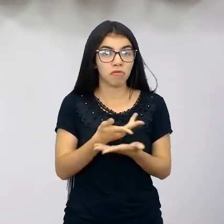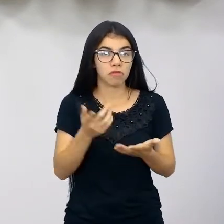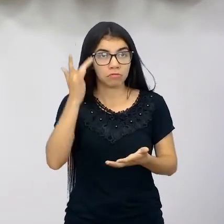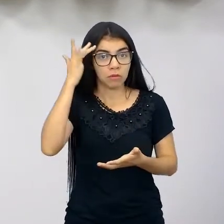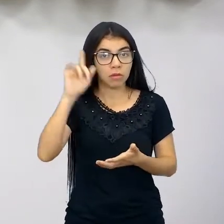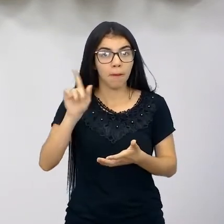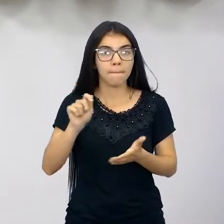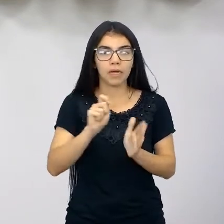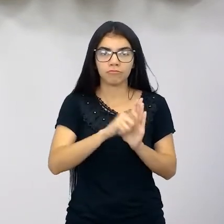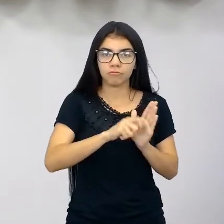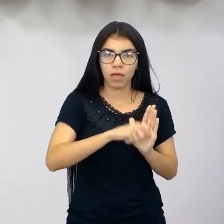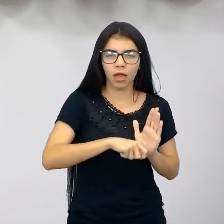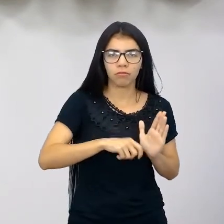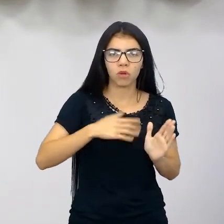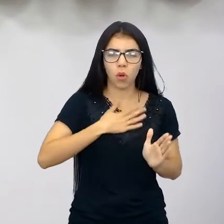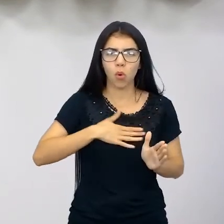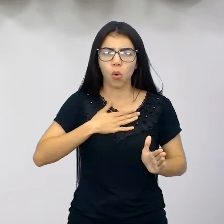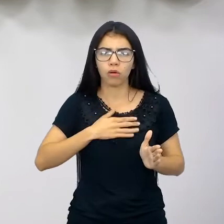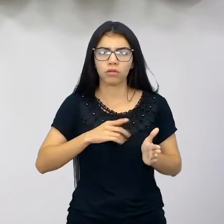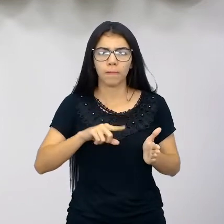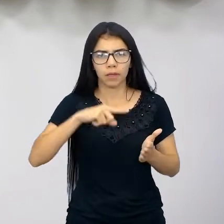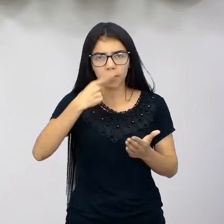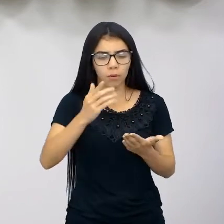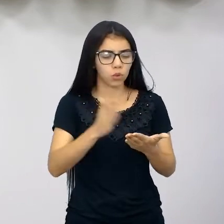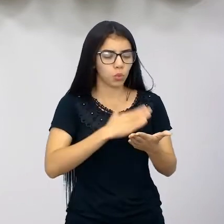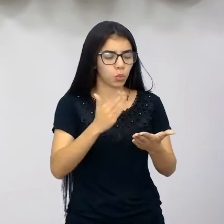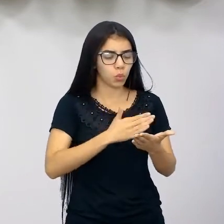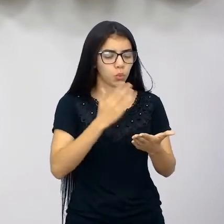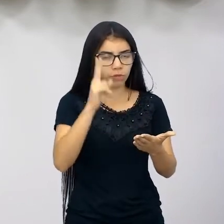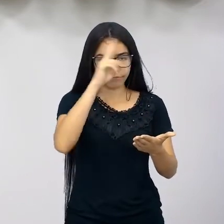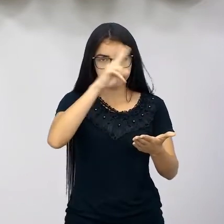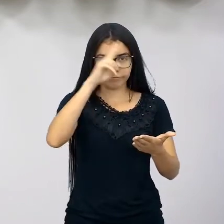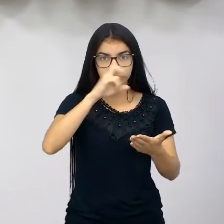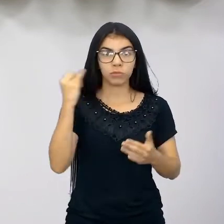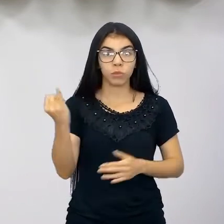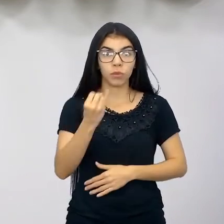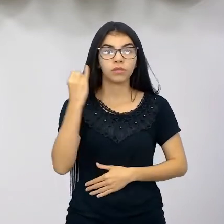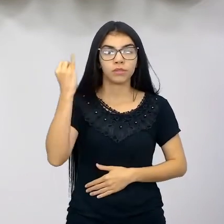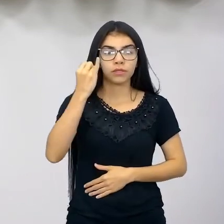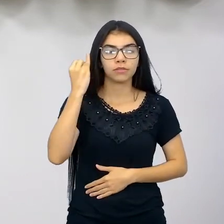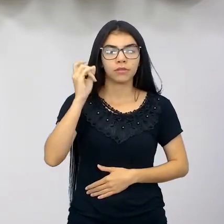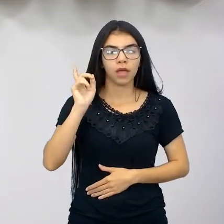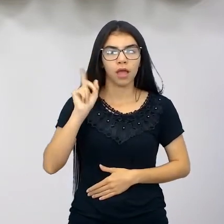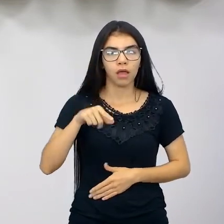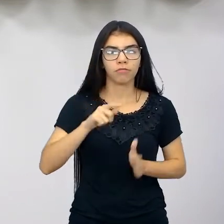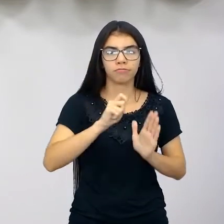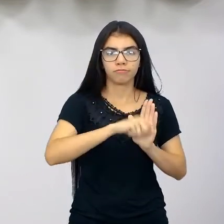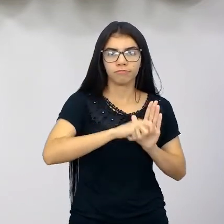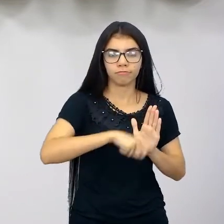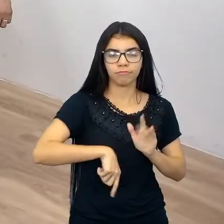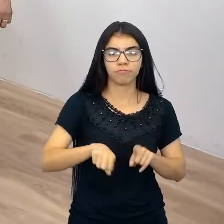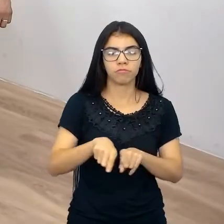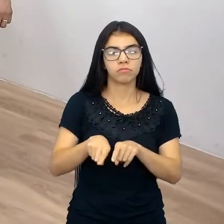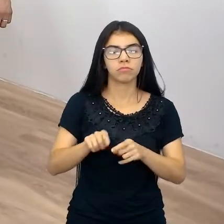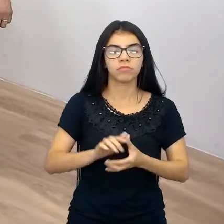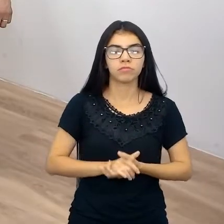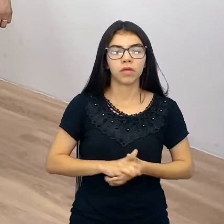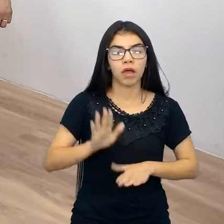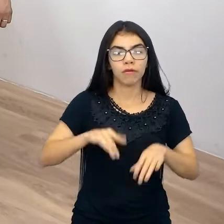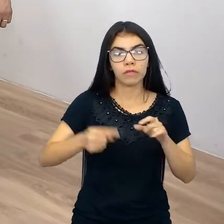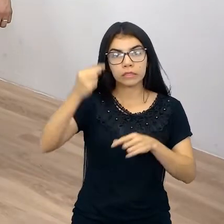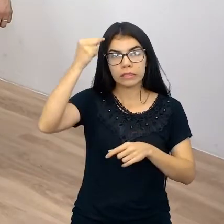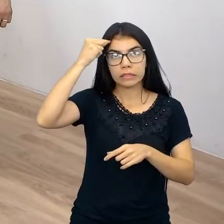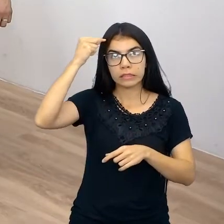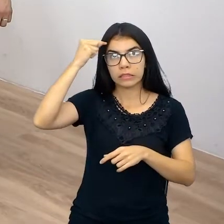que anotar para eu olhar no caderninho e falar, nossa, olha isso aqui, importante. Então é bom fazer anotações, perguntas, né? Nossa, tanta coisa na minha cabeça. O